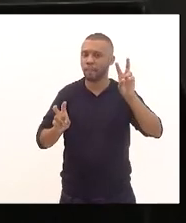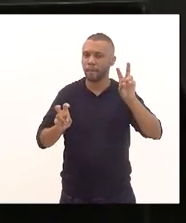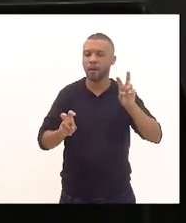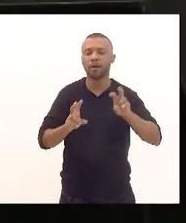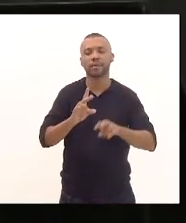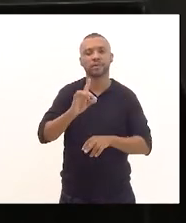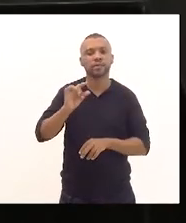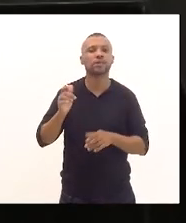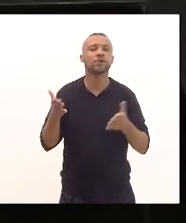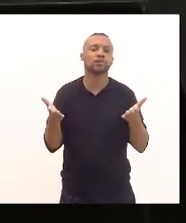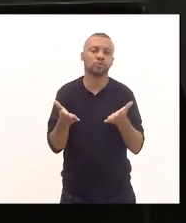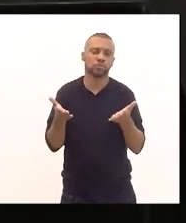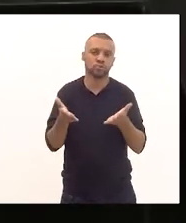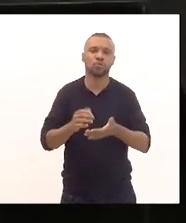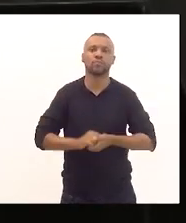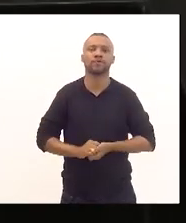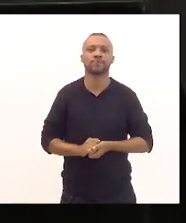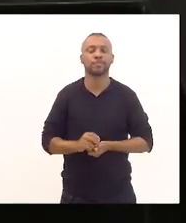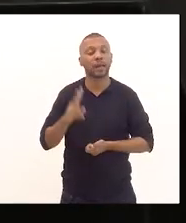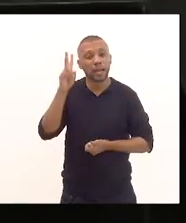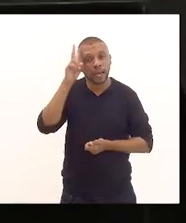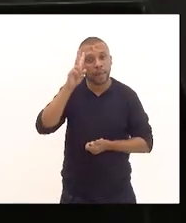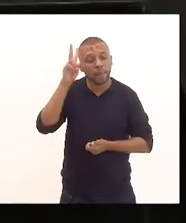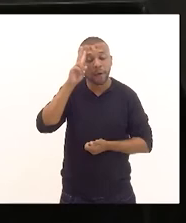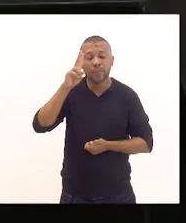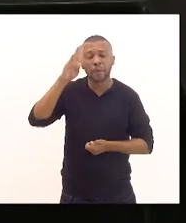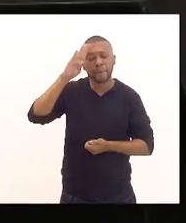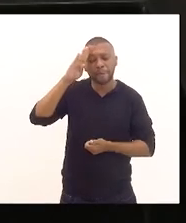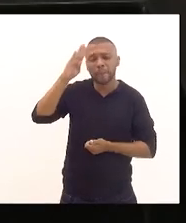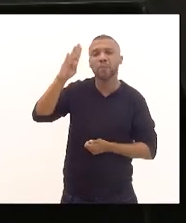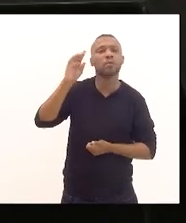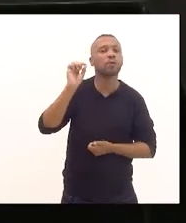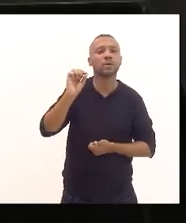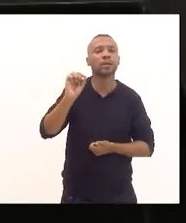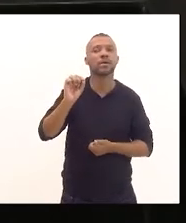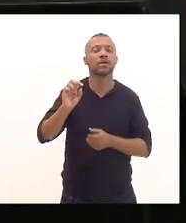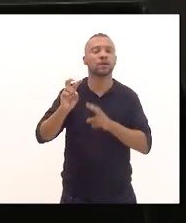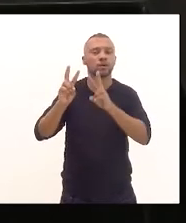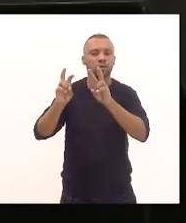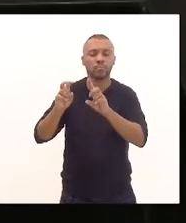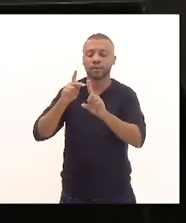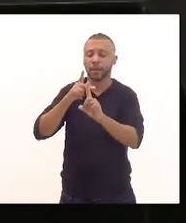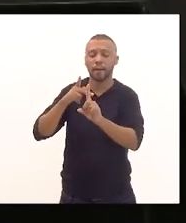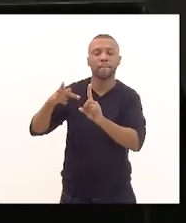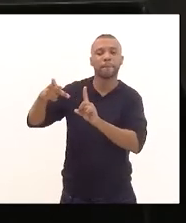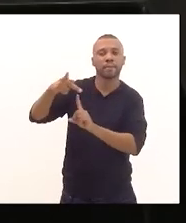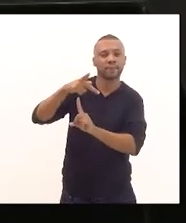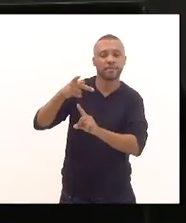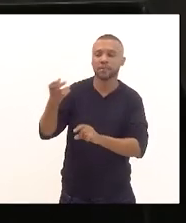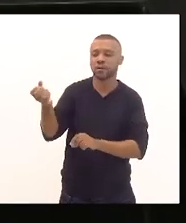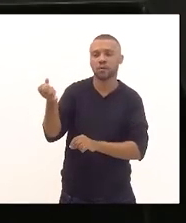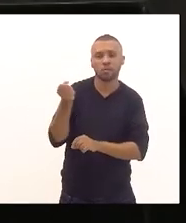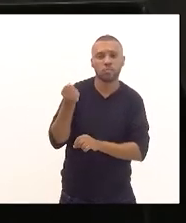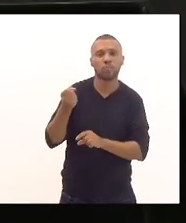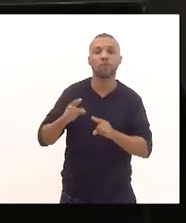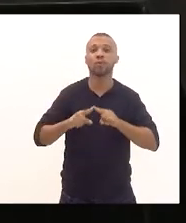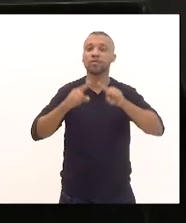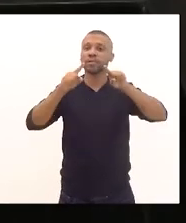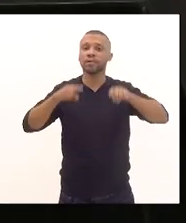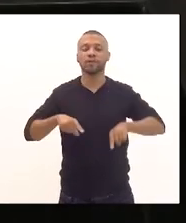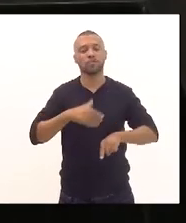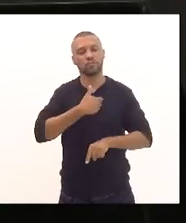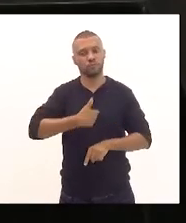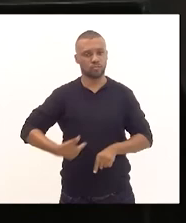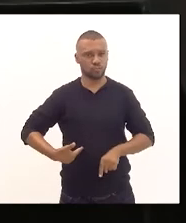dia lembrando especialmente da questão previdenciária não é dos Servidores